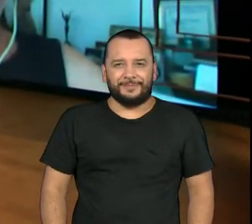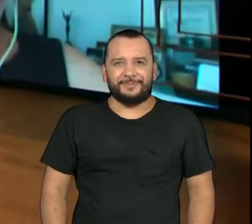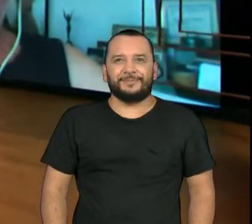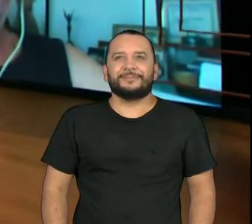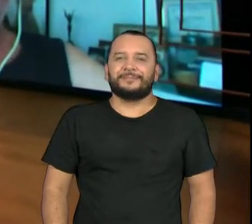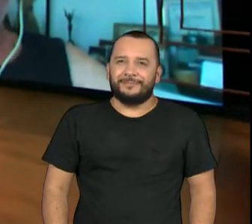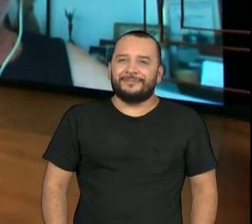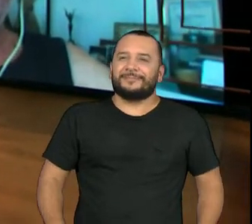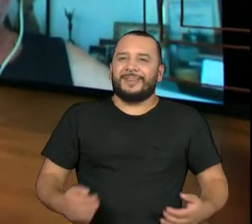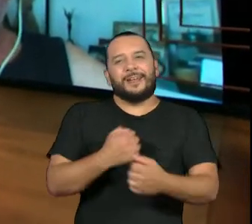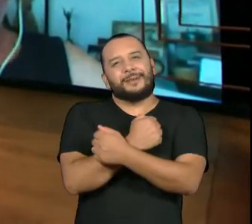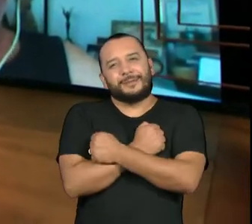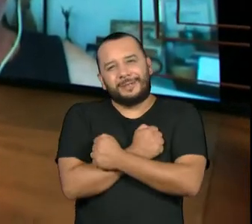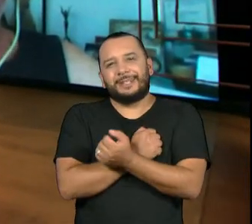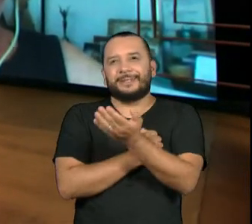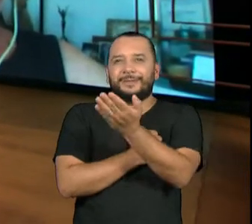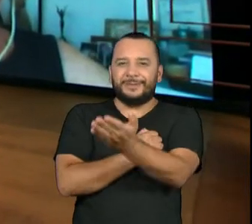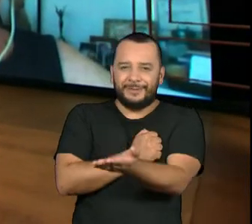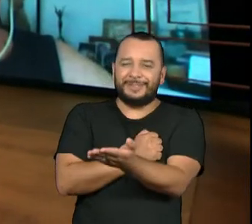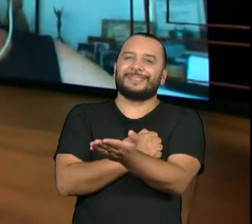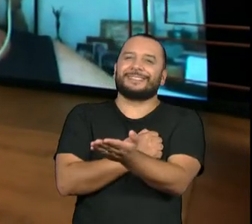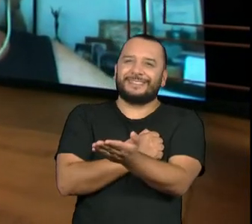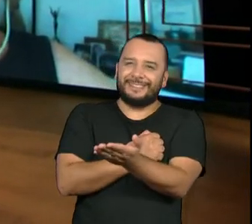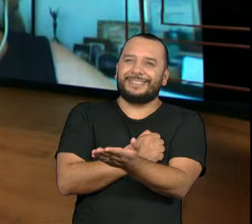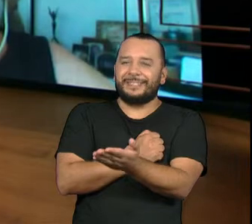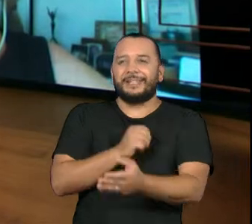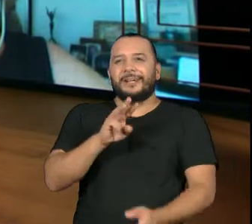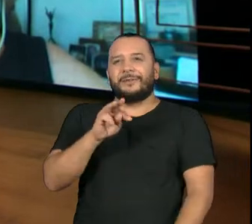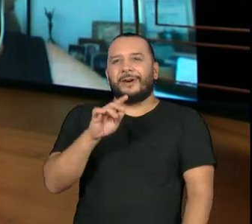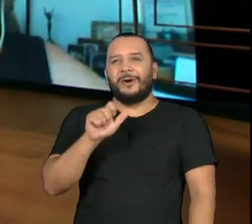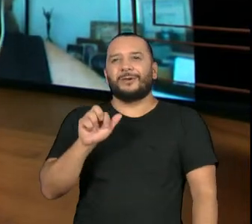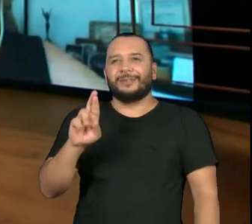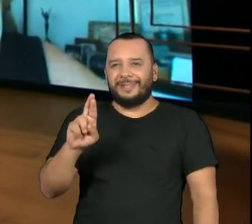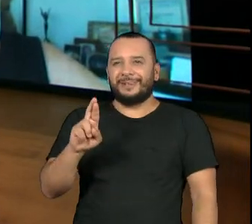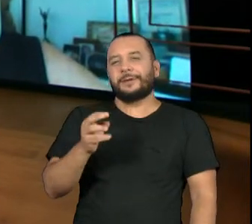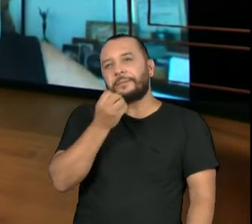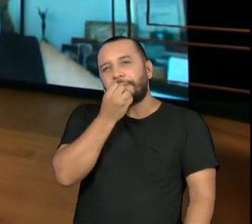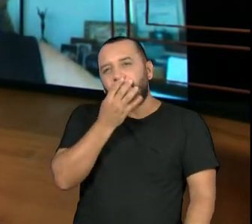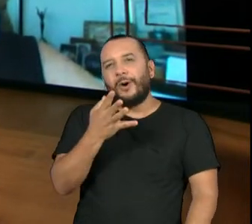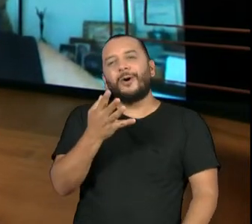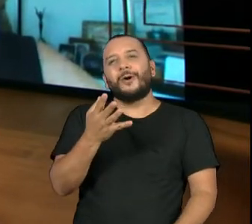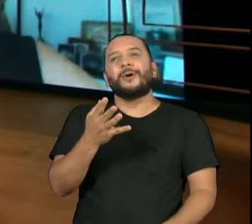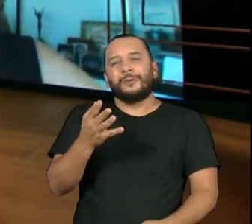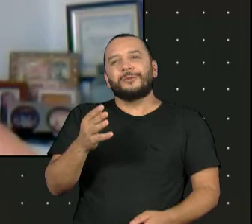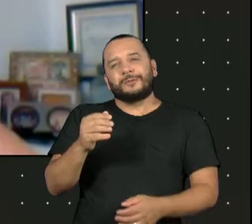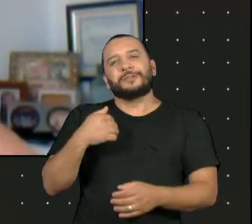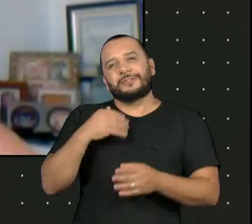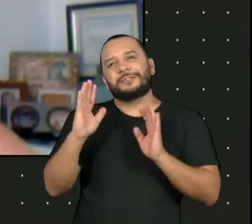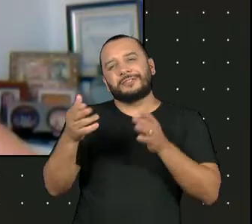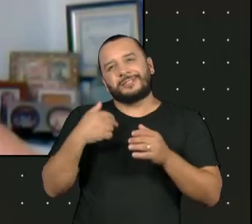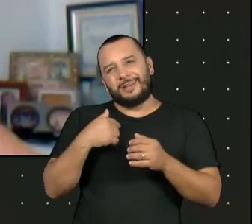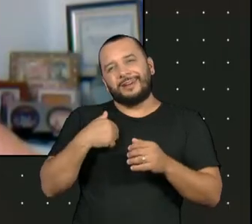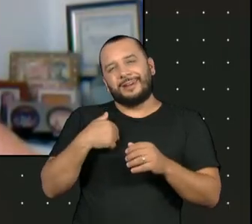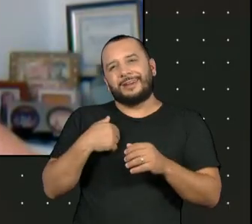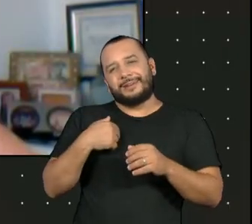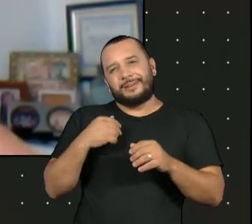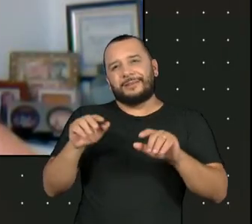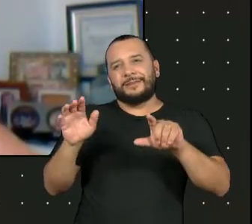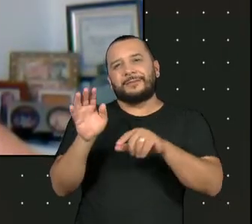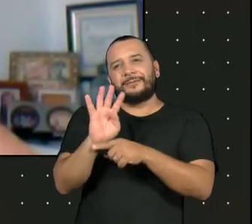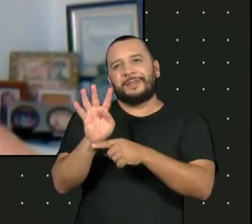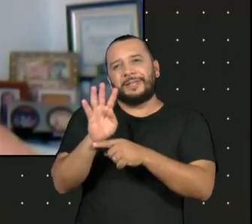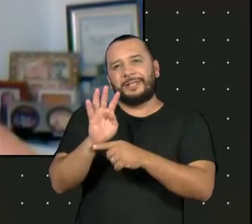Um grande abraço para você, Valtinho. Que bom te ver. A gente precisa se ver mais. Meu Deus do